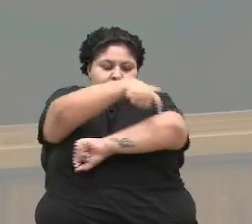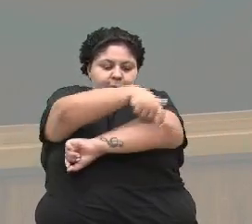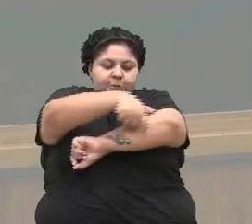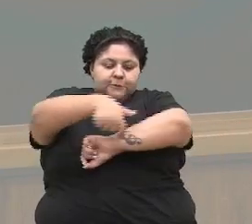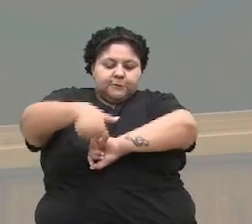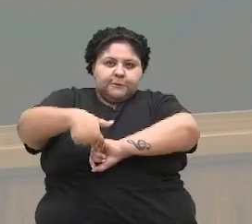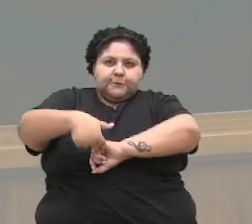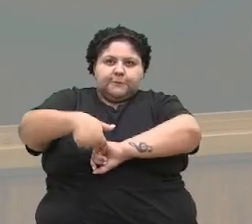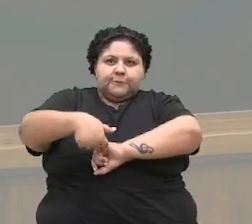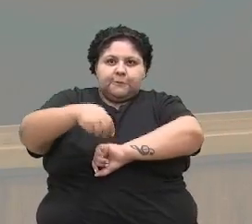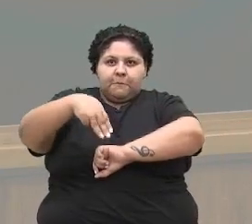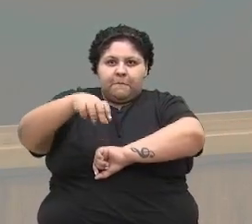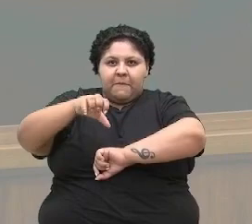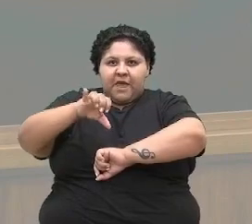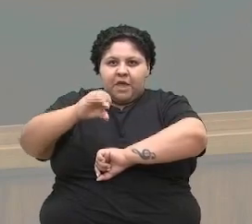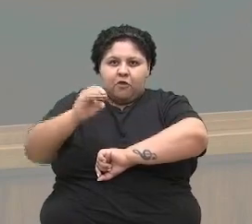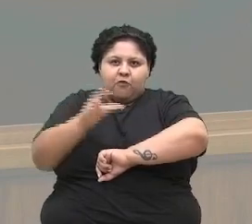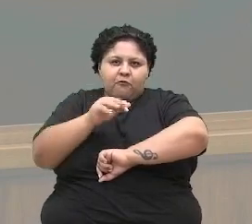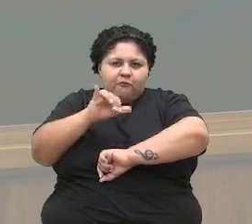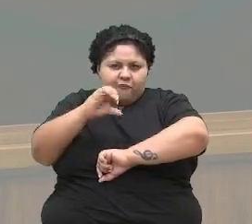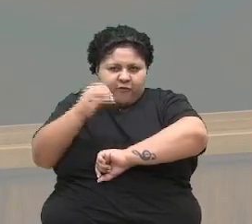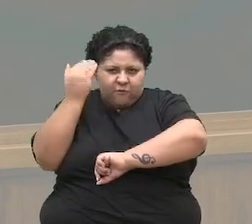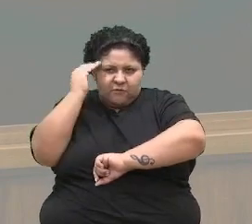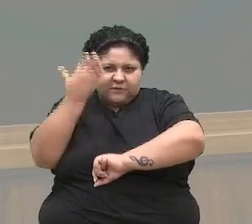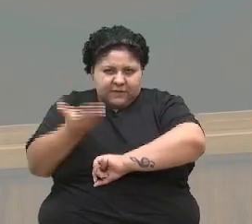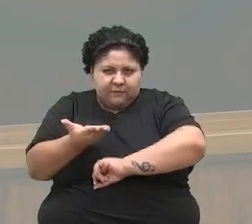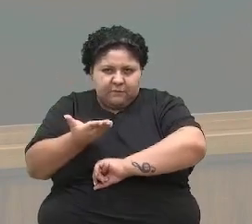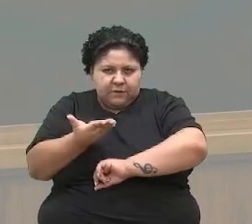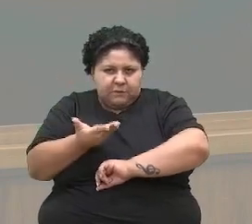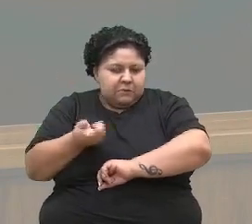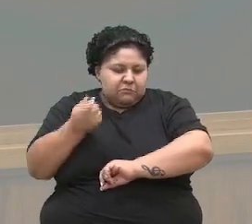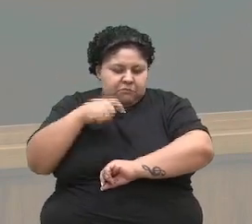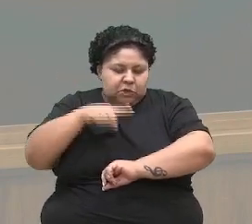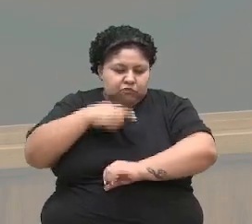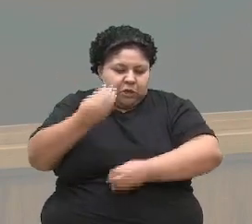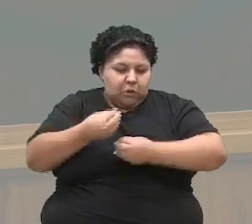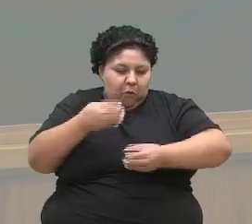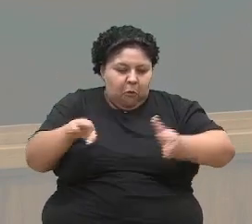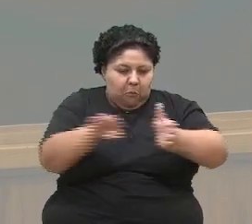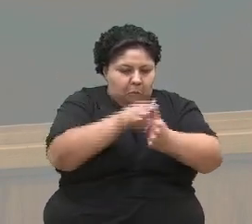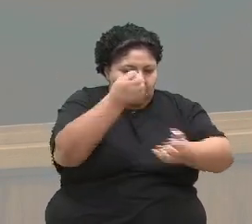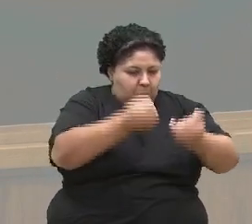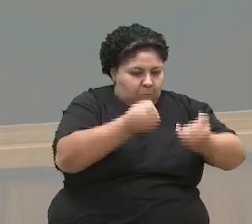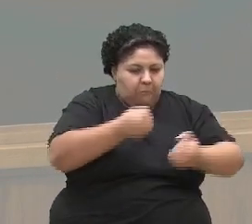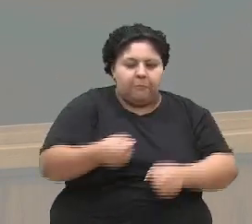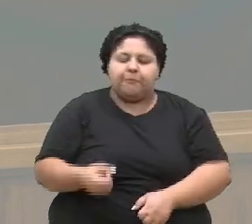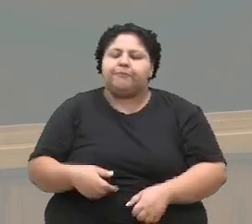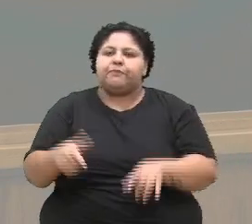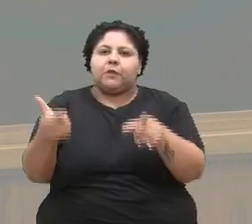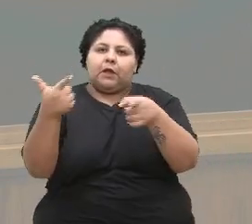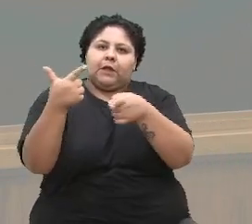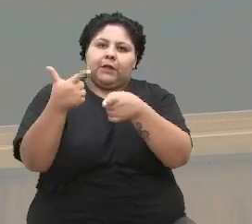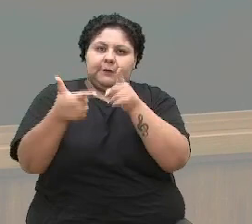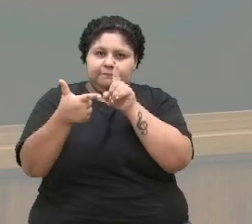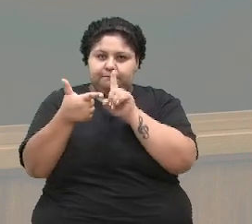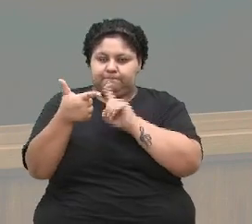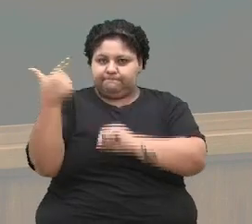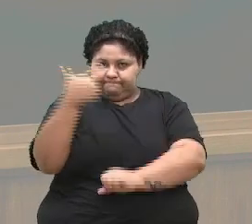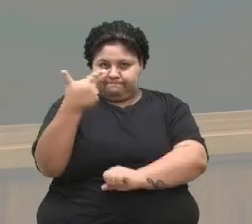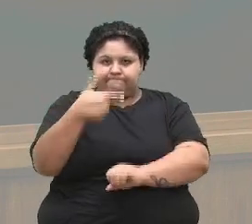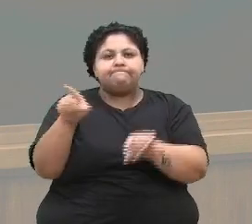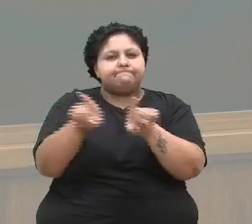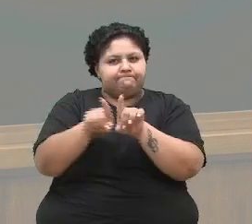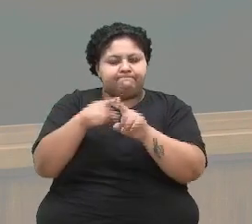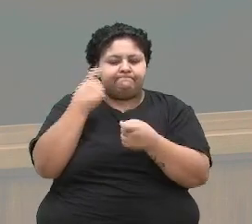de estacionamento de carros naqueles locais. A segunda questão que preocupa bastante, e